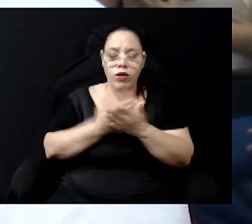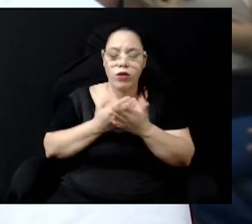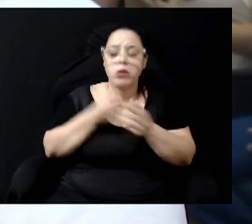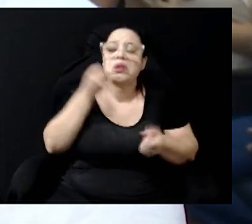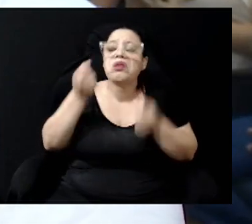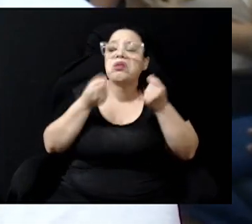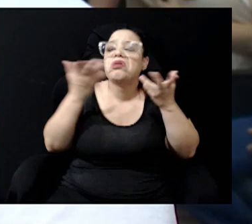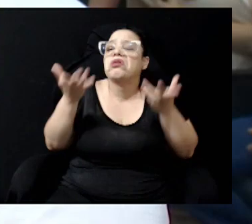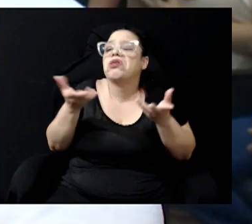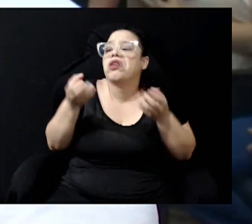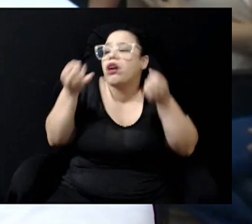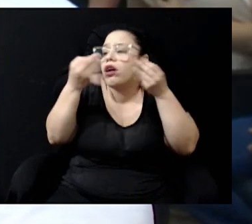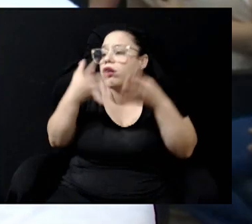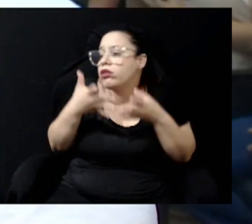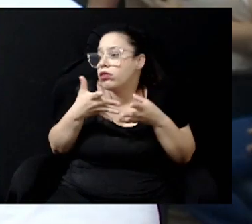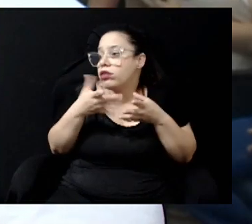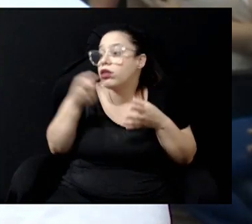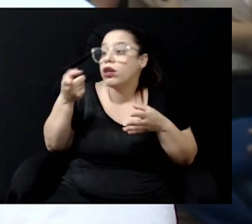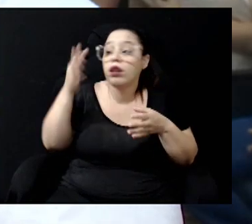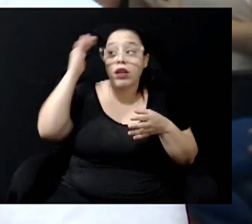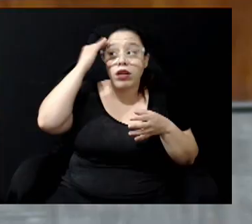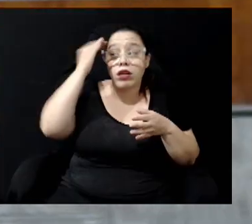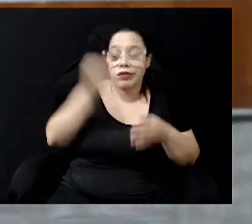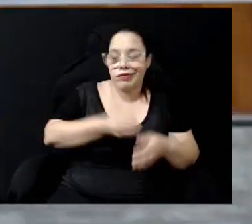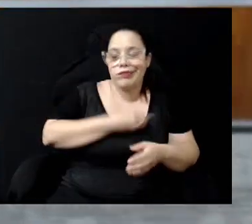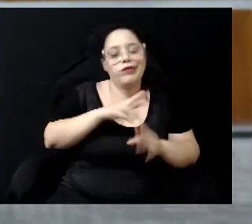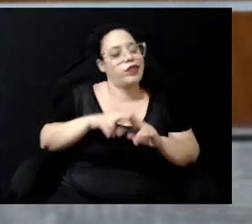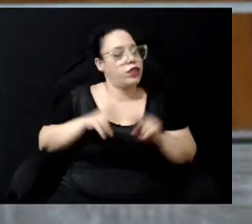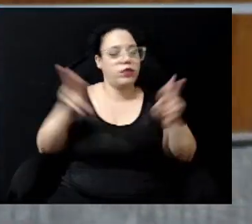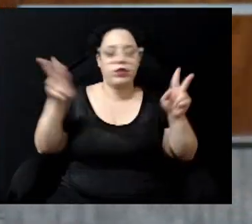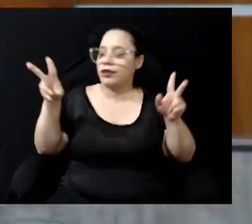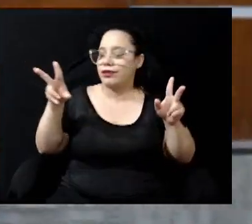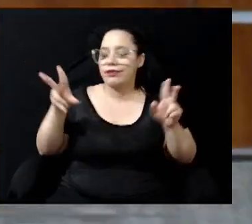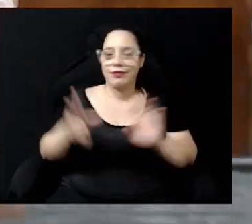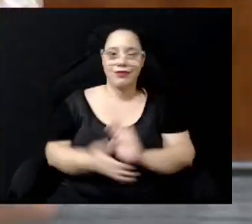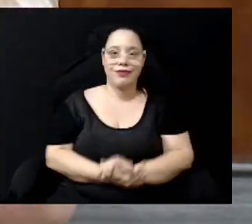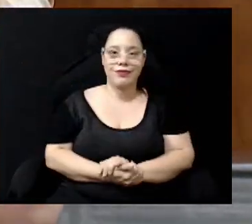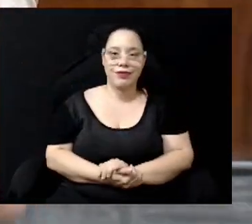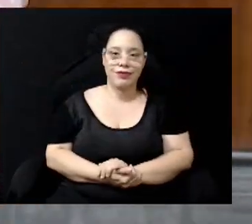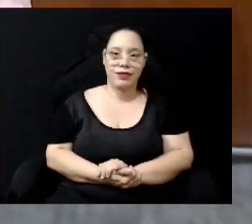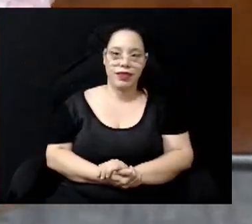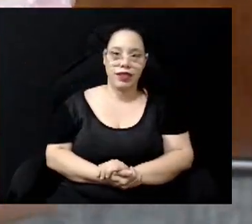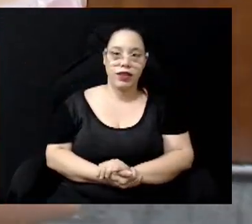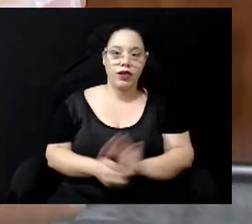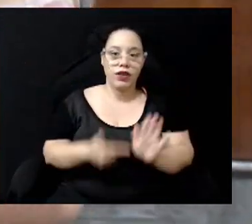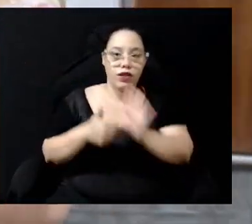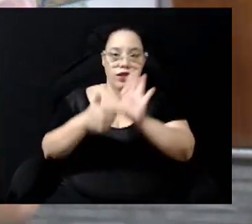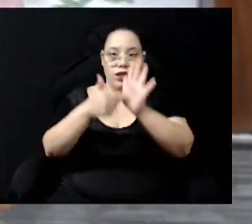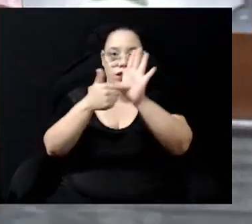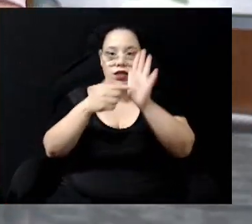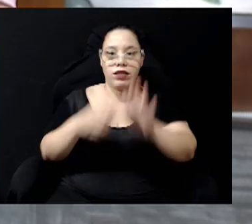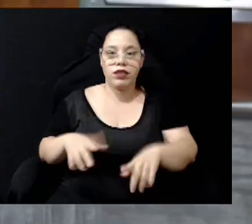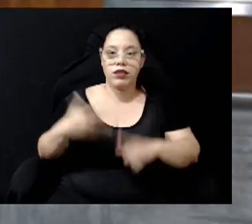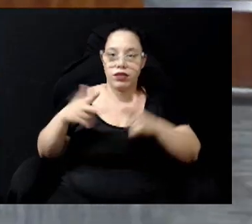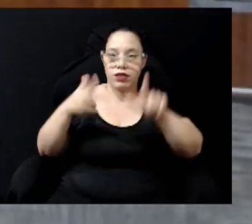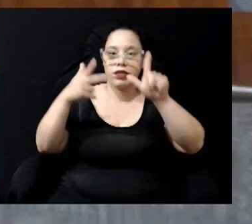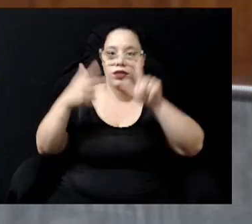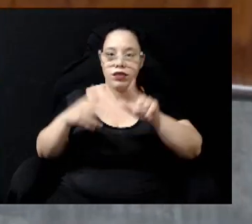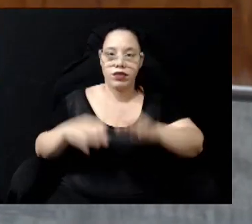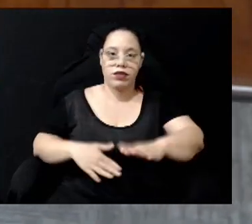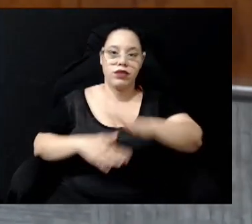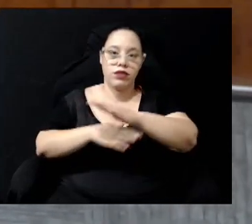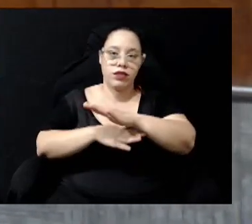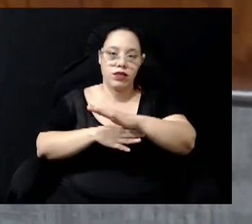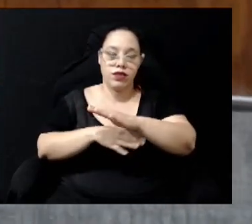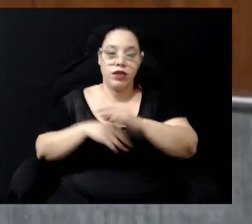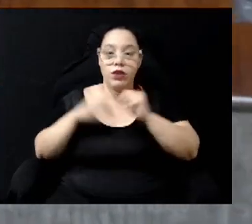uma coisa, mas eles vivenciando é completamente diferente. Durante a apresentação da Câmara Legislativa, os alunos puderam ouvir